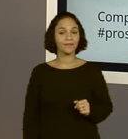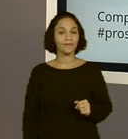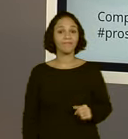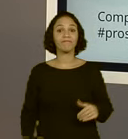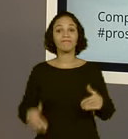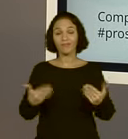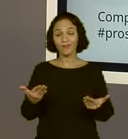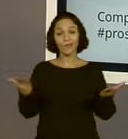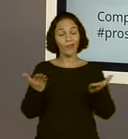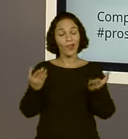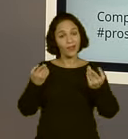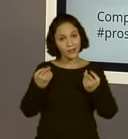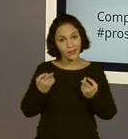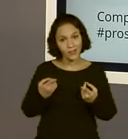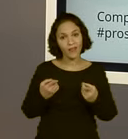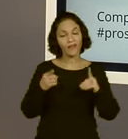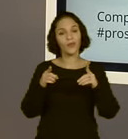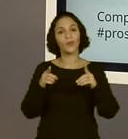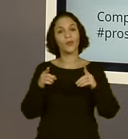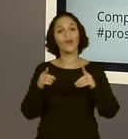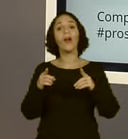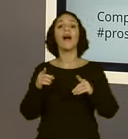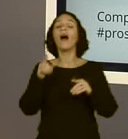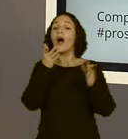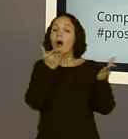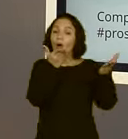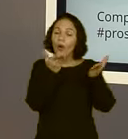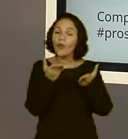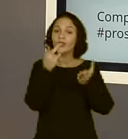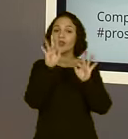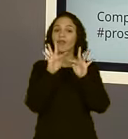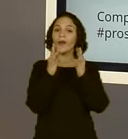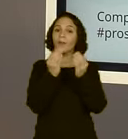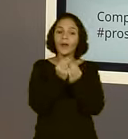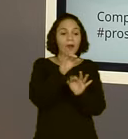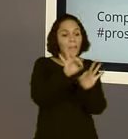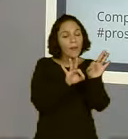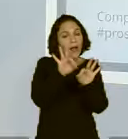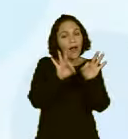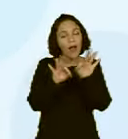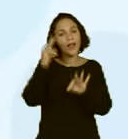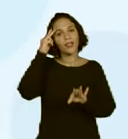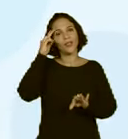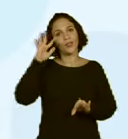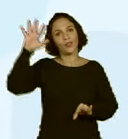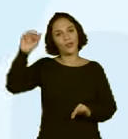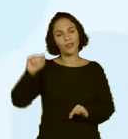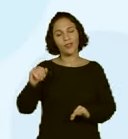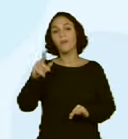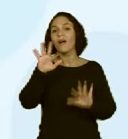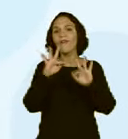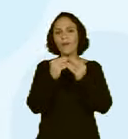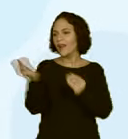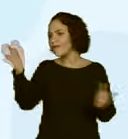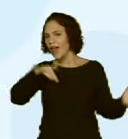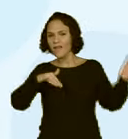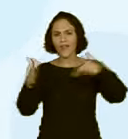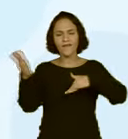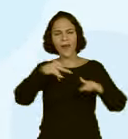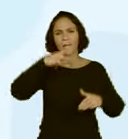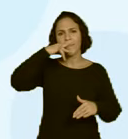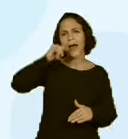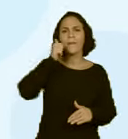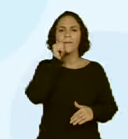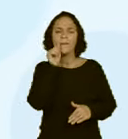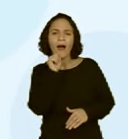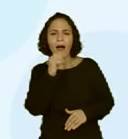o desafio agora é: que tal convidar a sua família para planejar alguns sonhos? Junta todo mundo em casa, chama o pai, chama